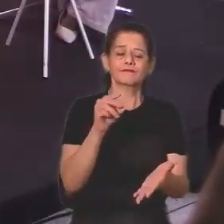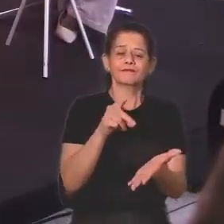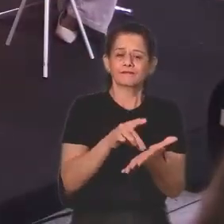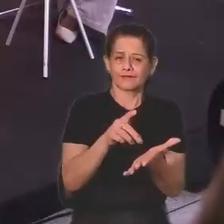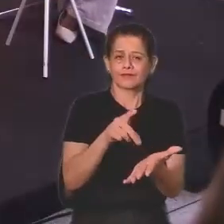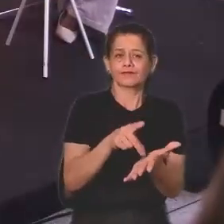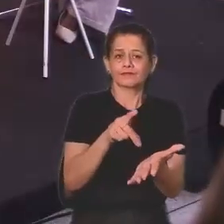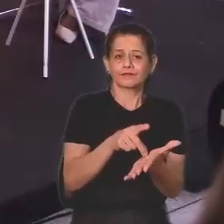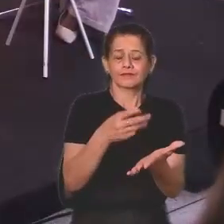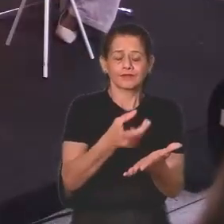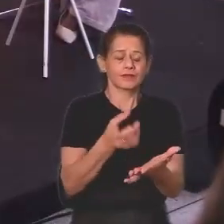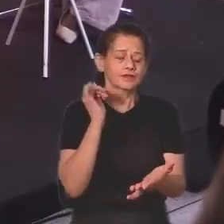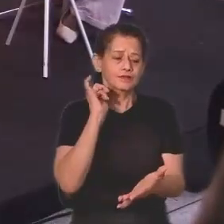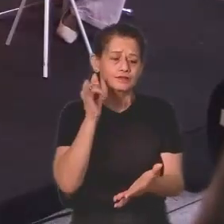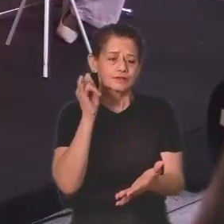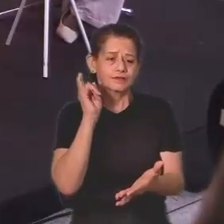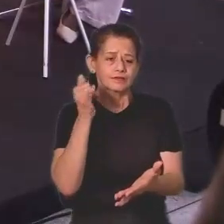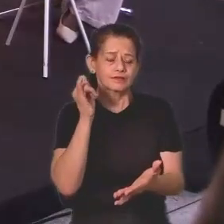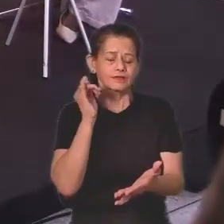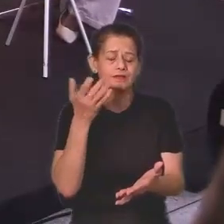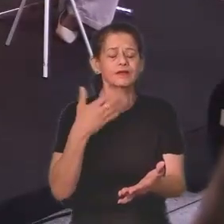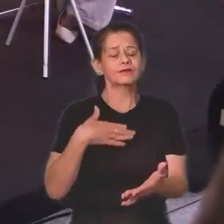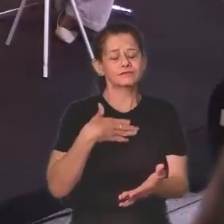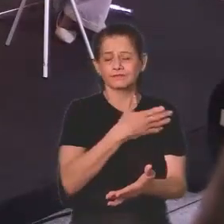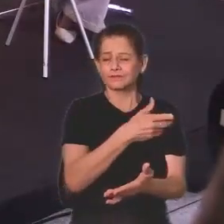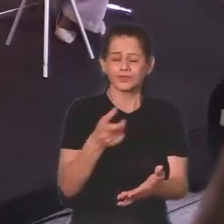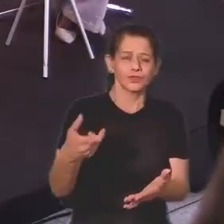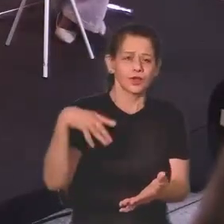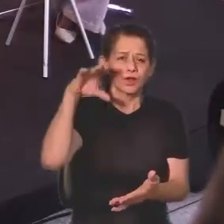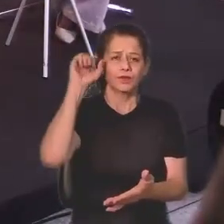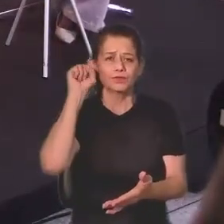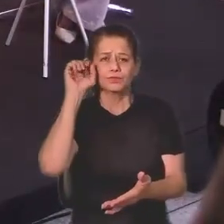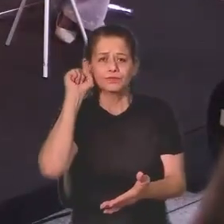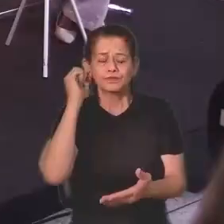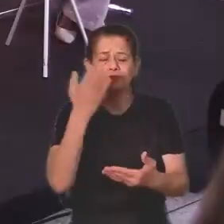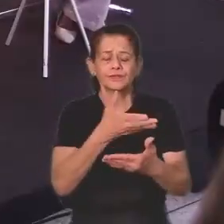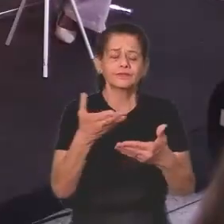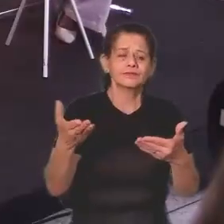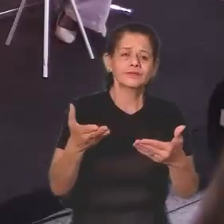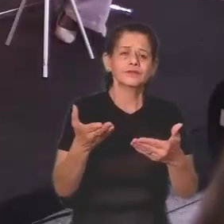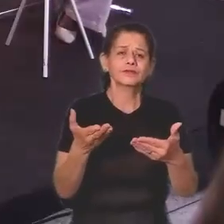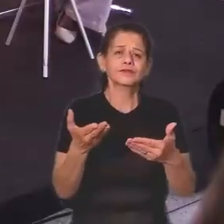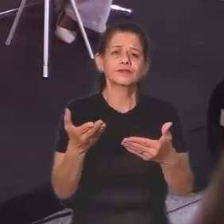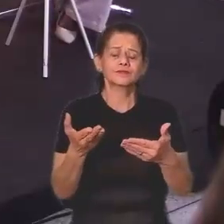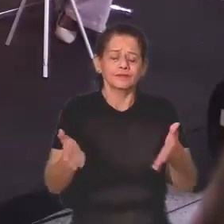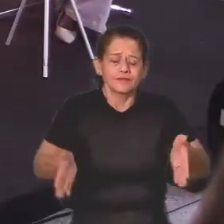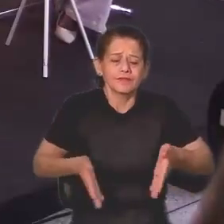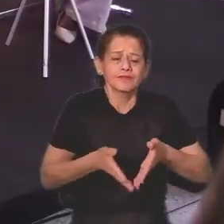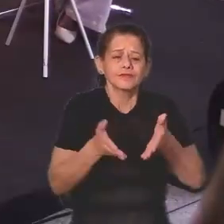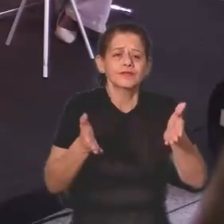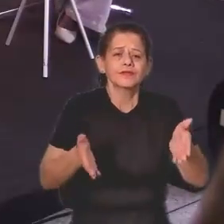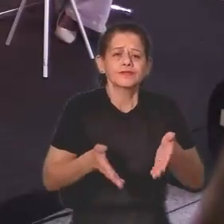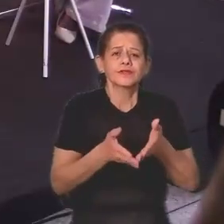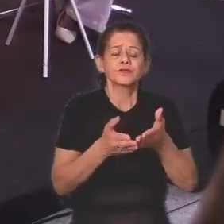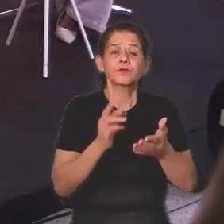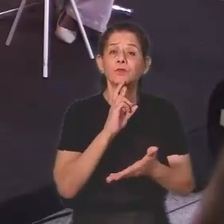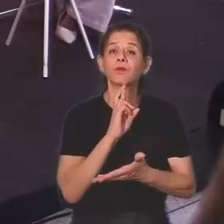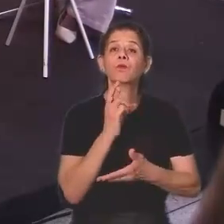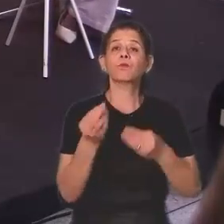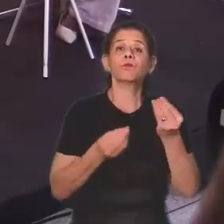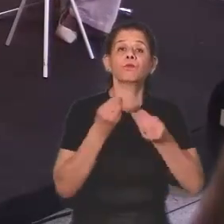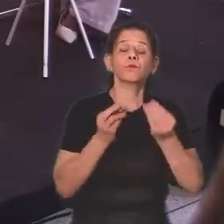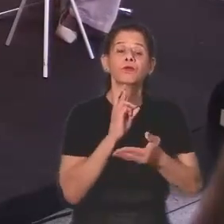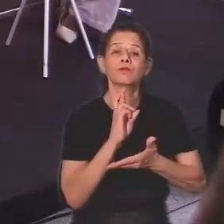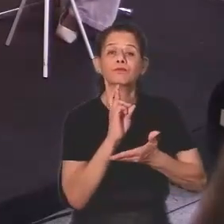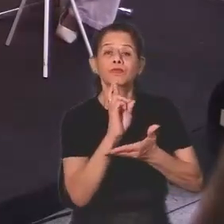Realmente, as histórias que a gente ouve, né, assim, esses incentivos de referência, né,